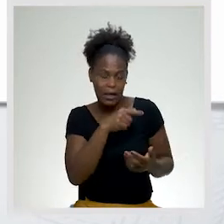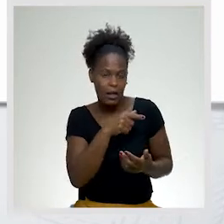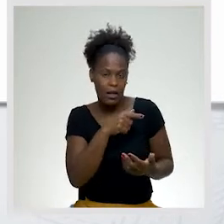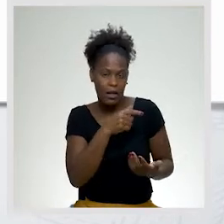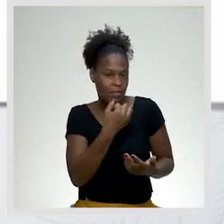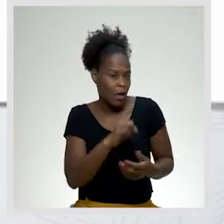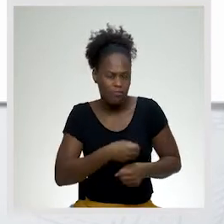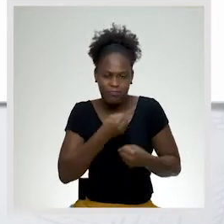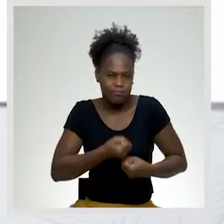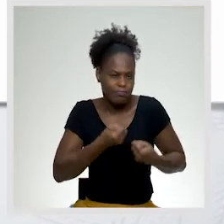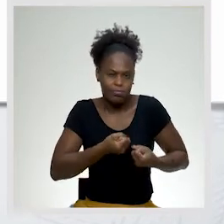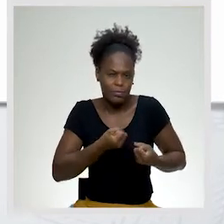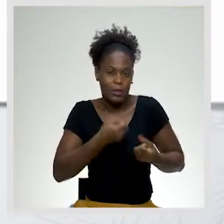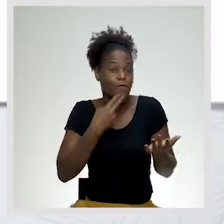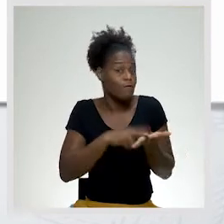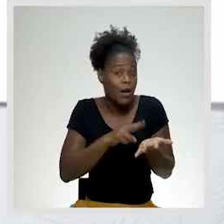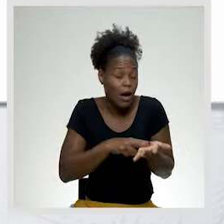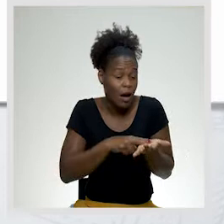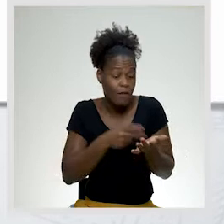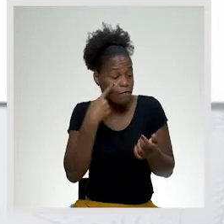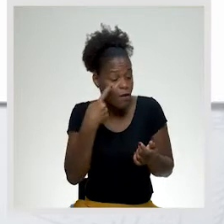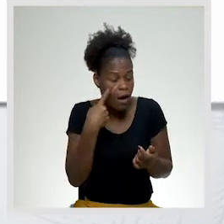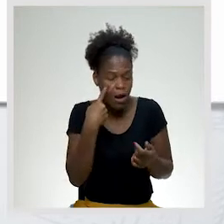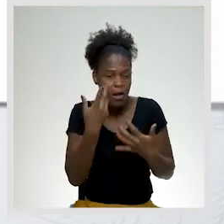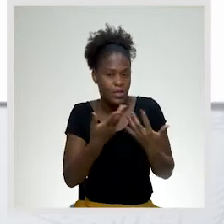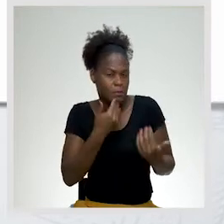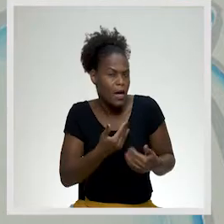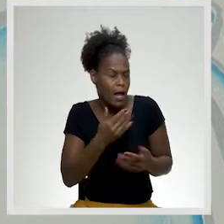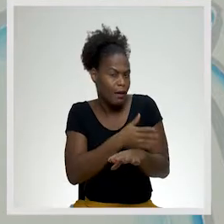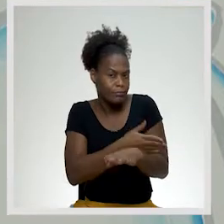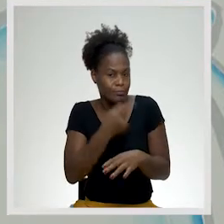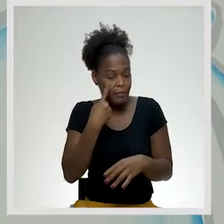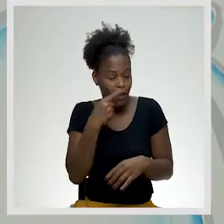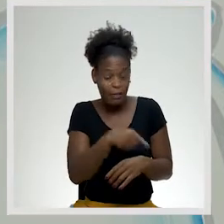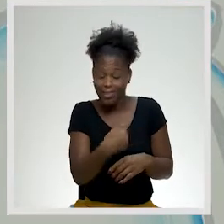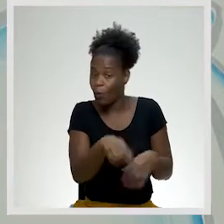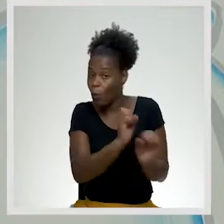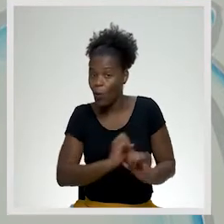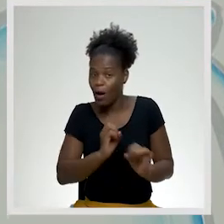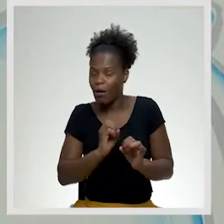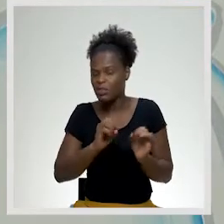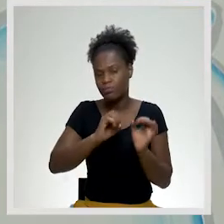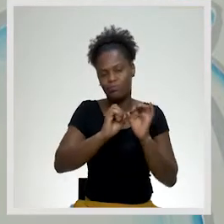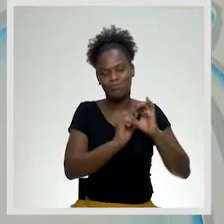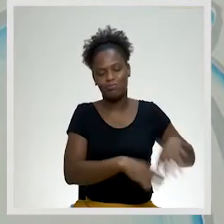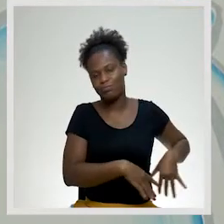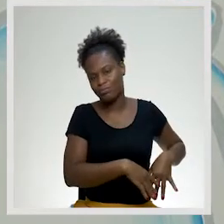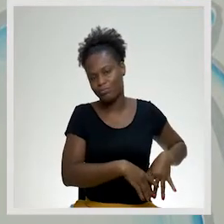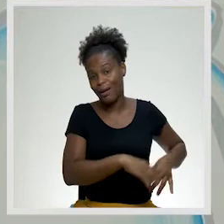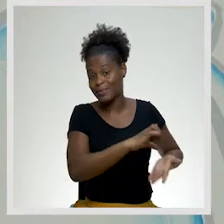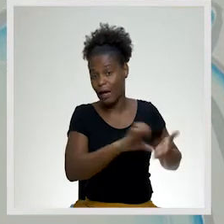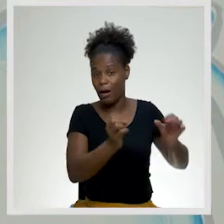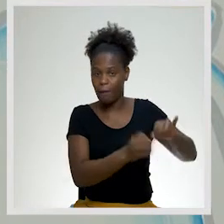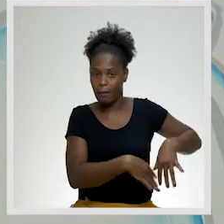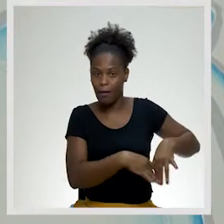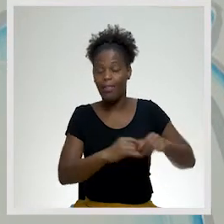se sustentarem com a verificação ou com a experimentação, terão que ser abandonadas e então